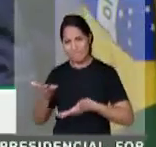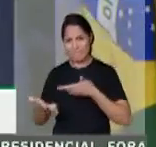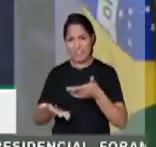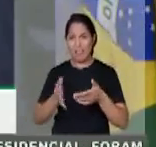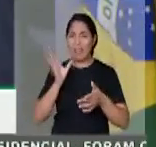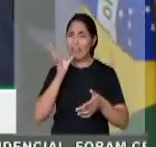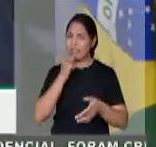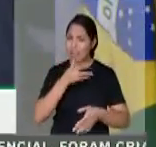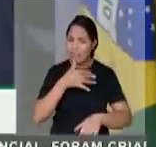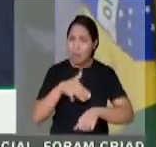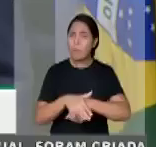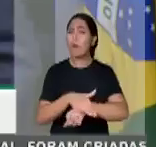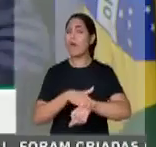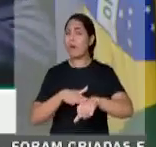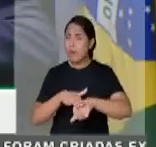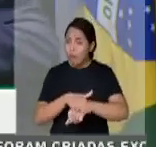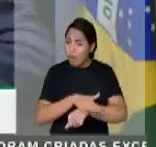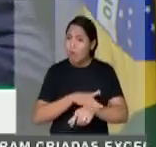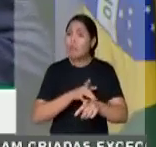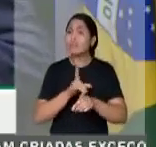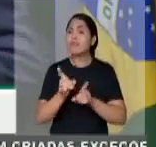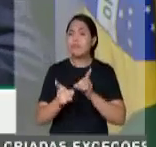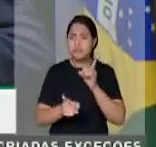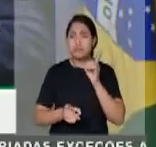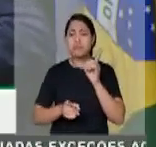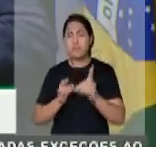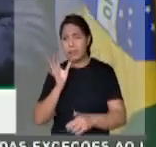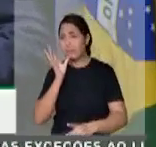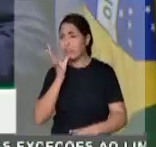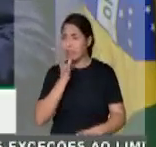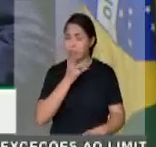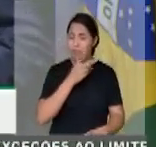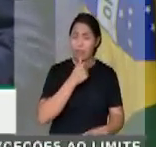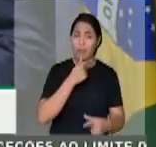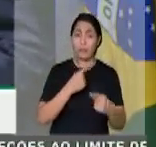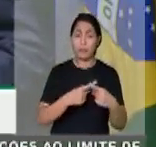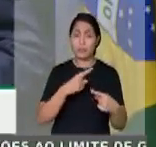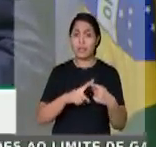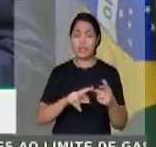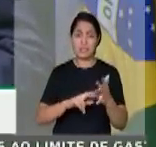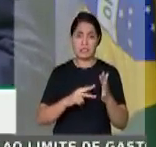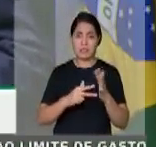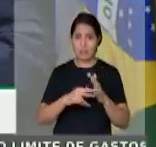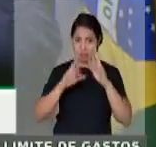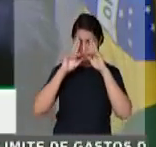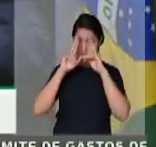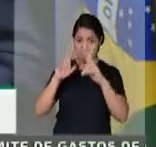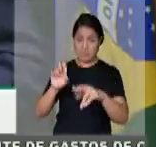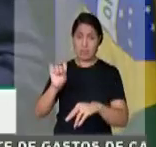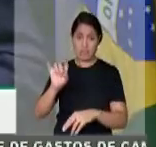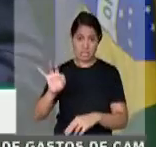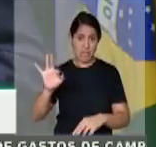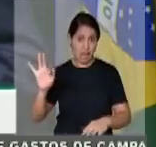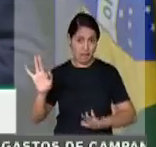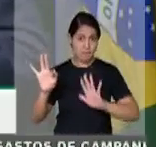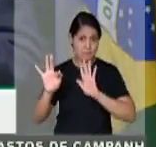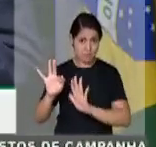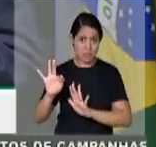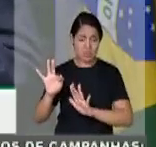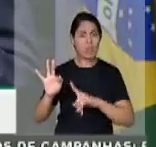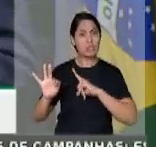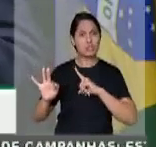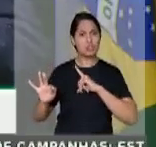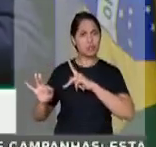surpreendentemente demorada, o que mostrava o seu respeito ao Supremo Tribunal Federal. Mas tinha um presidente